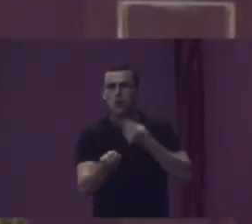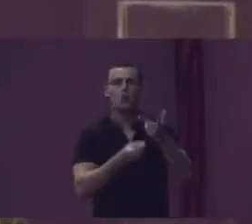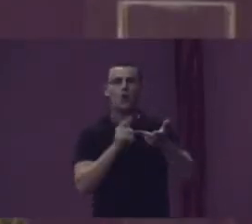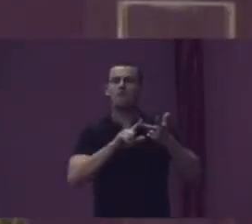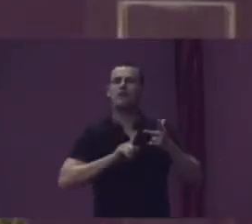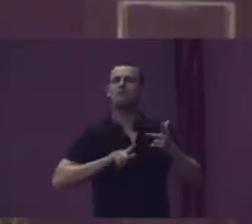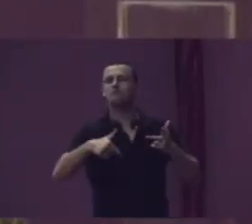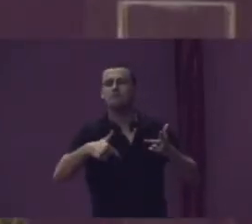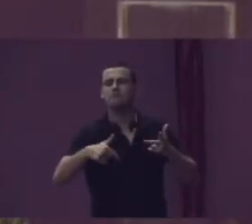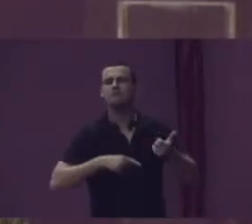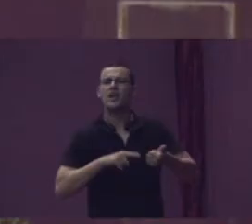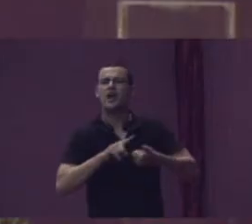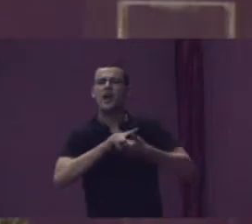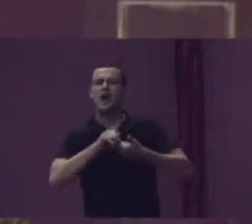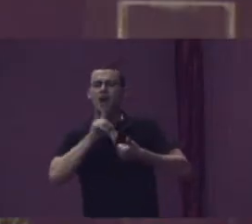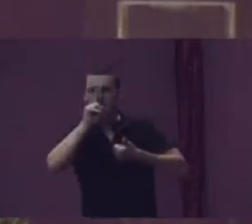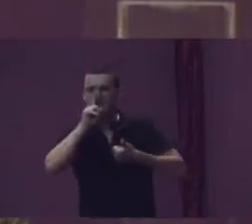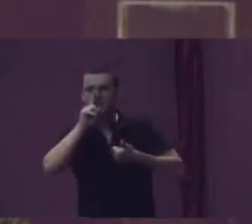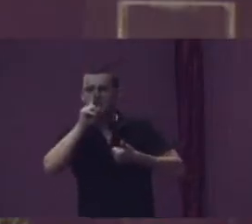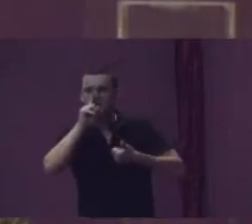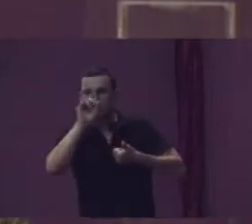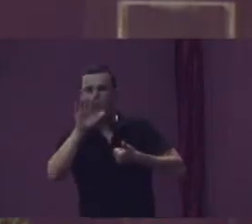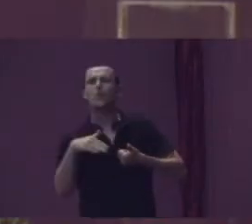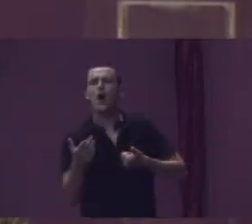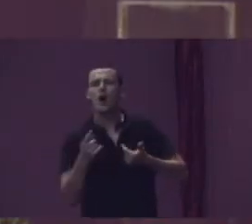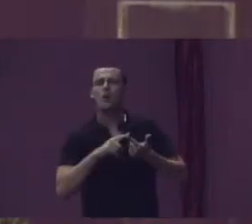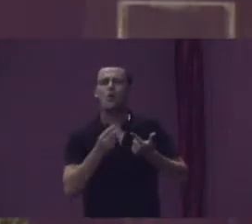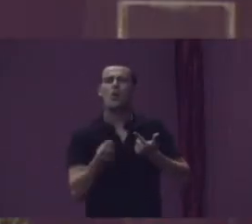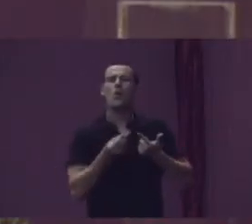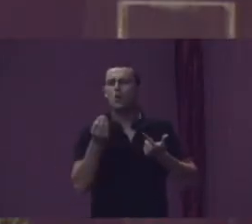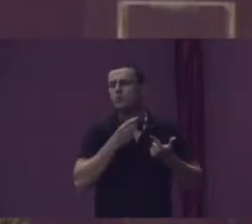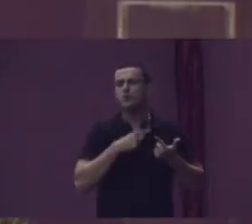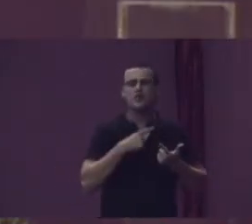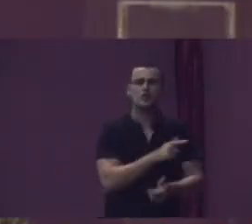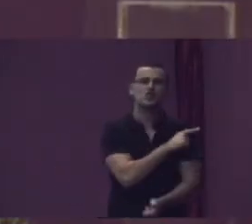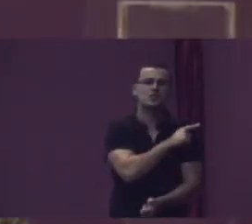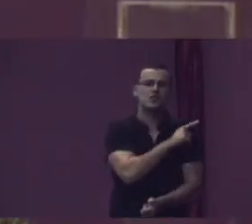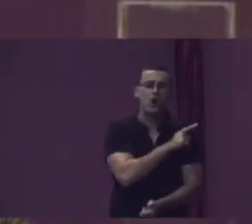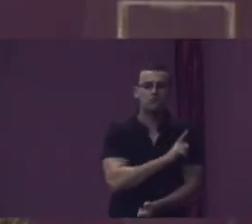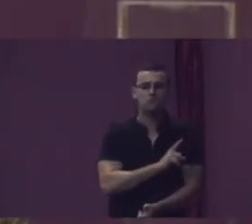Que riscos são esses? Como fazem essa gestão dos riscos?